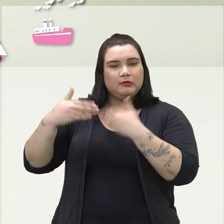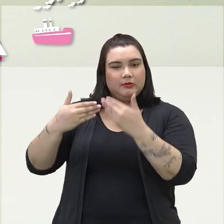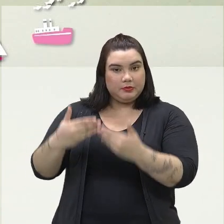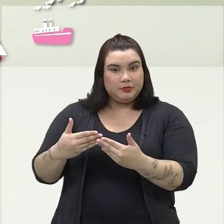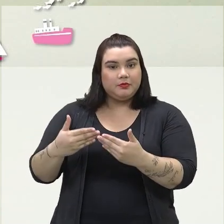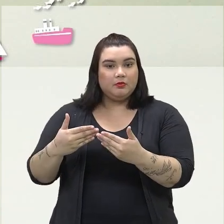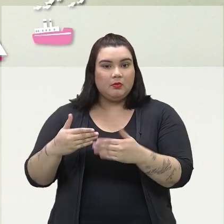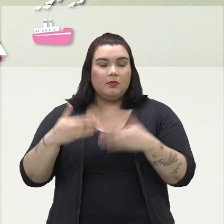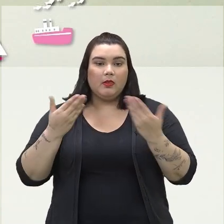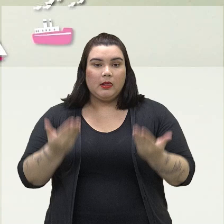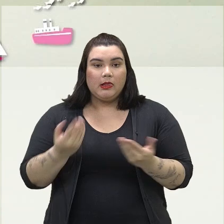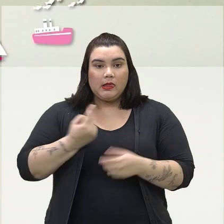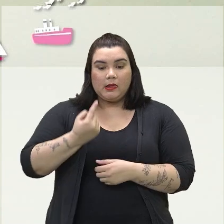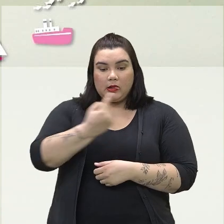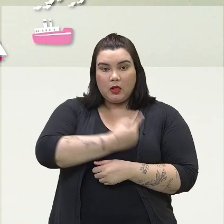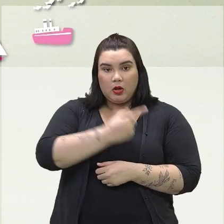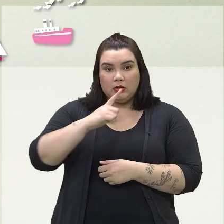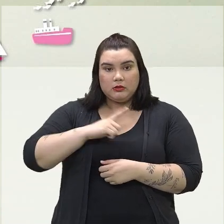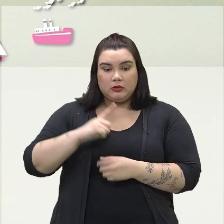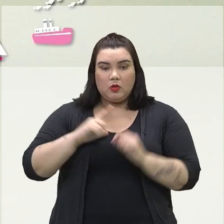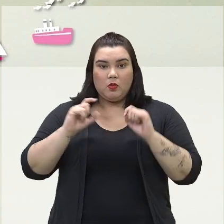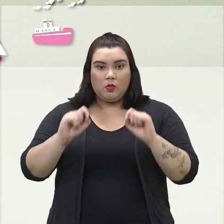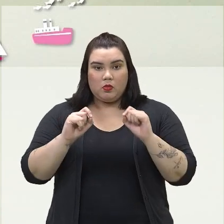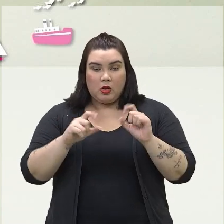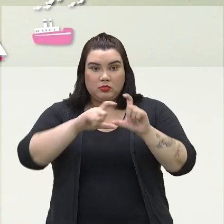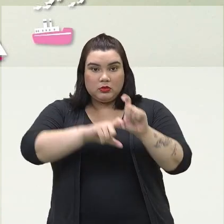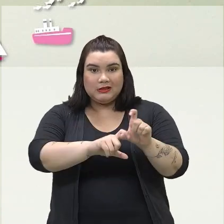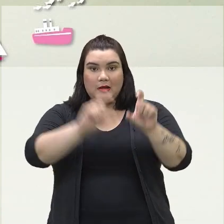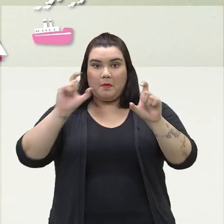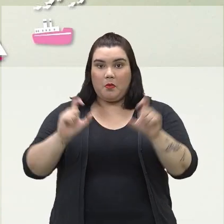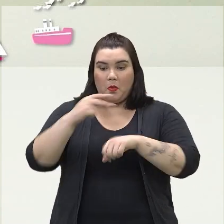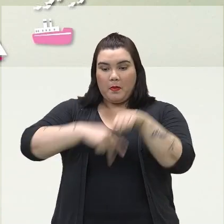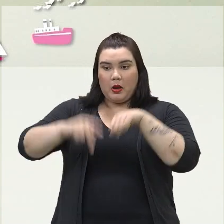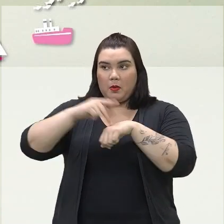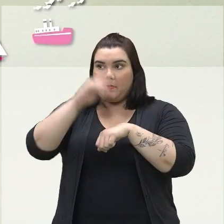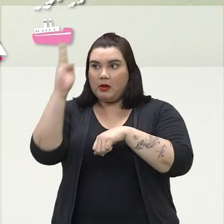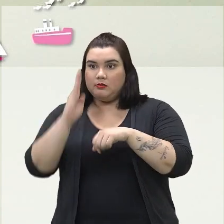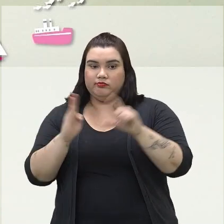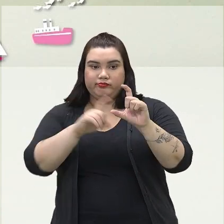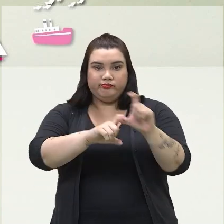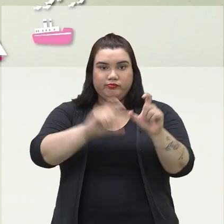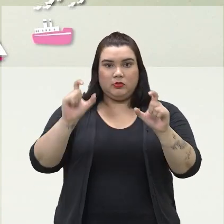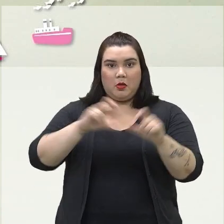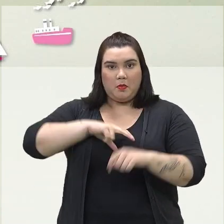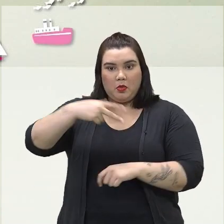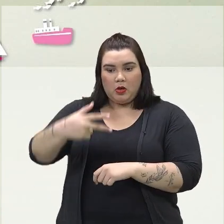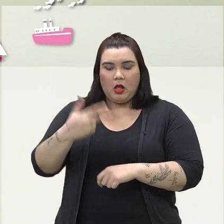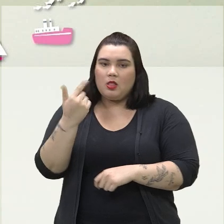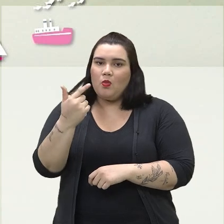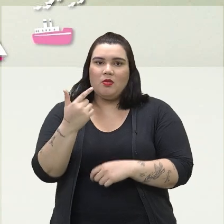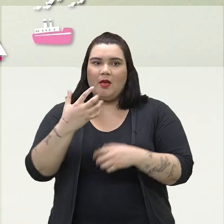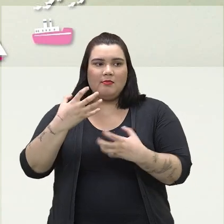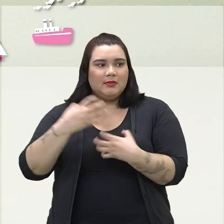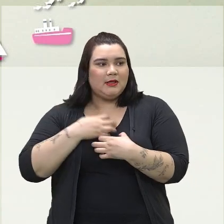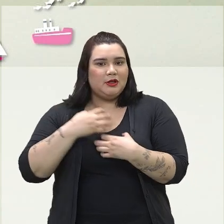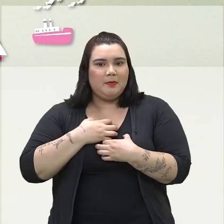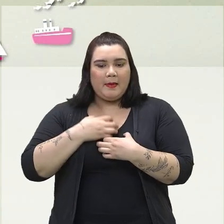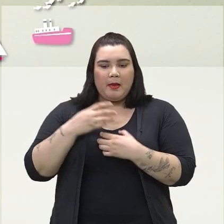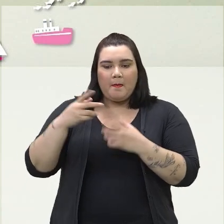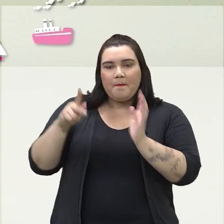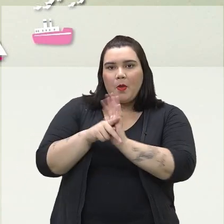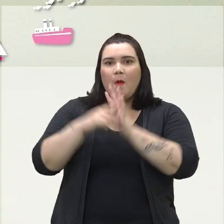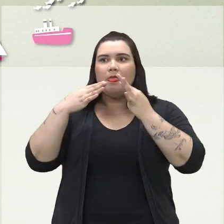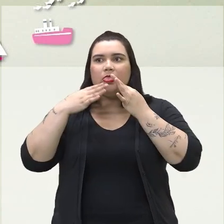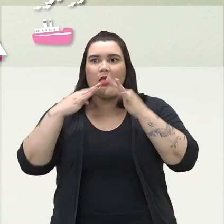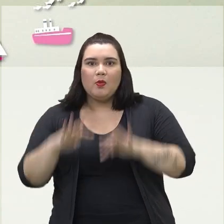uma ideia, no momento que nós nos tornamos independentes de Portugal, não havia esse sentimento de ser brasileiro, tá certo? Tanto é que Dom